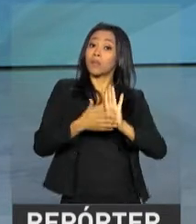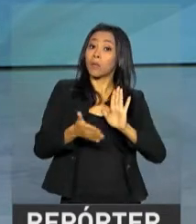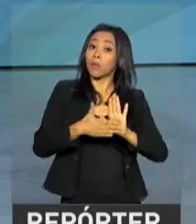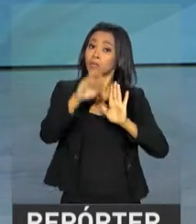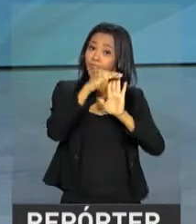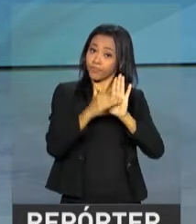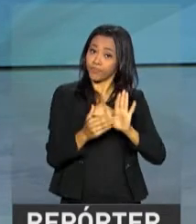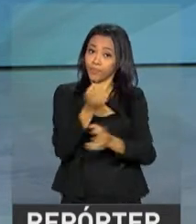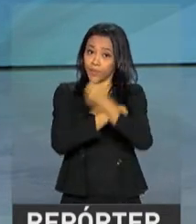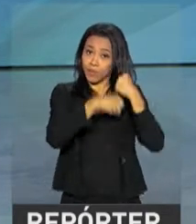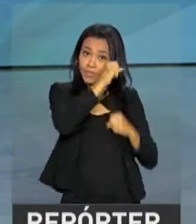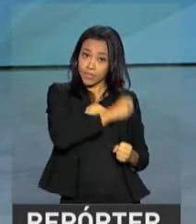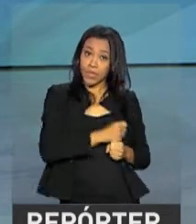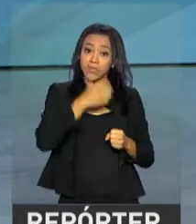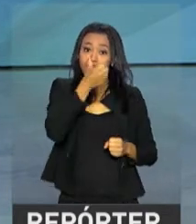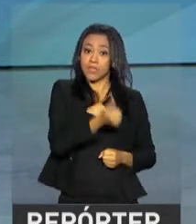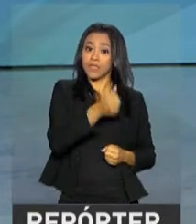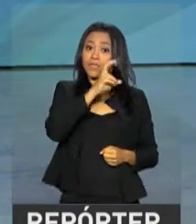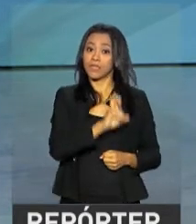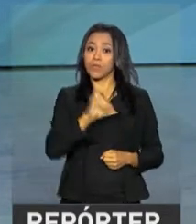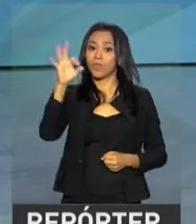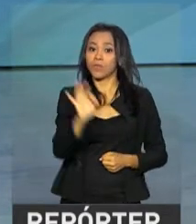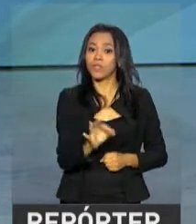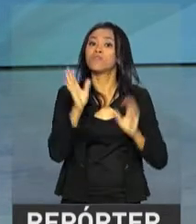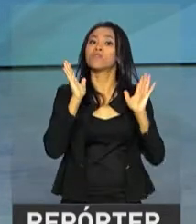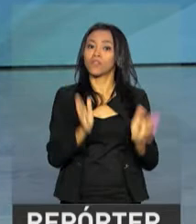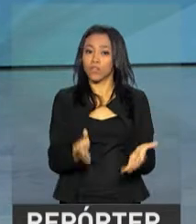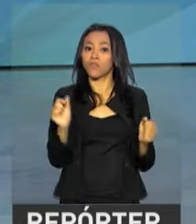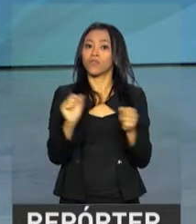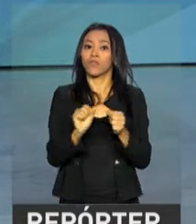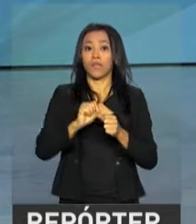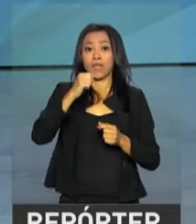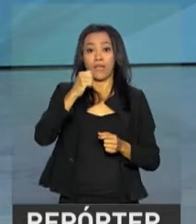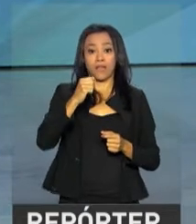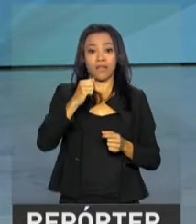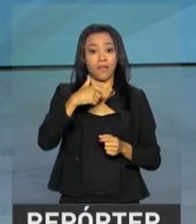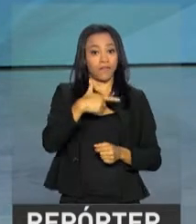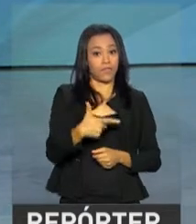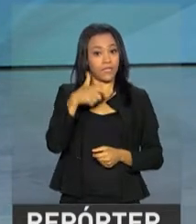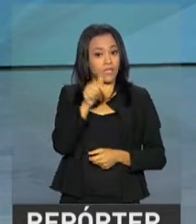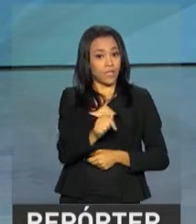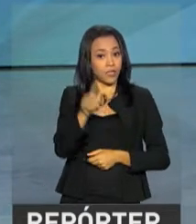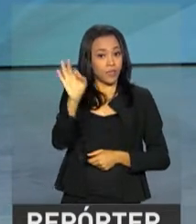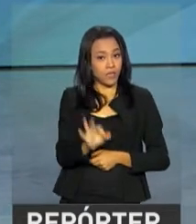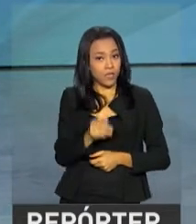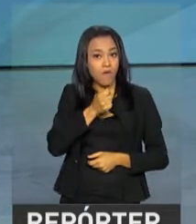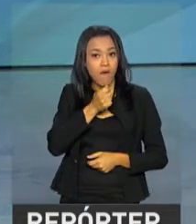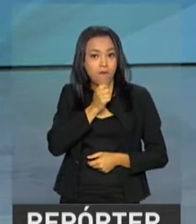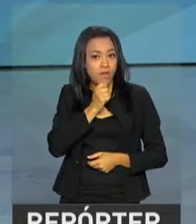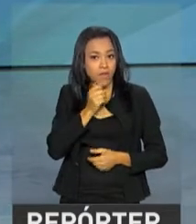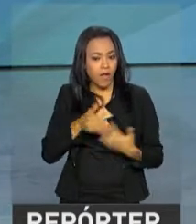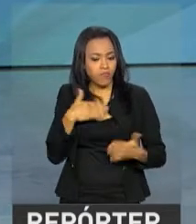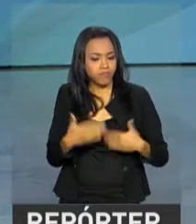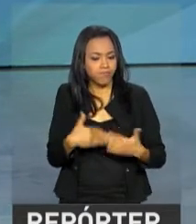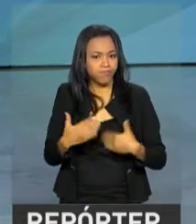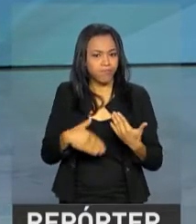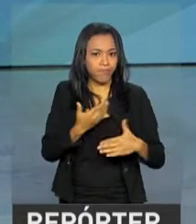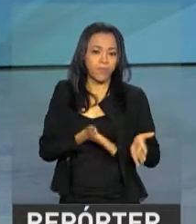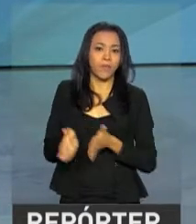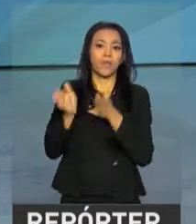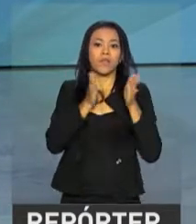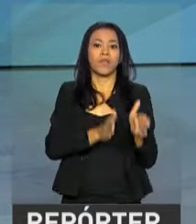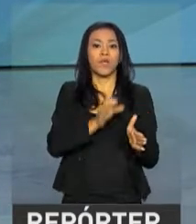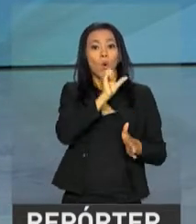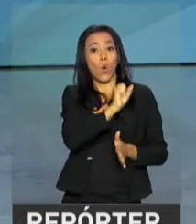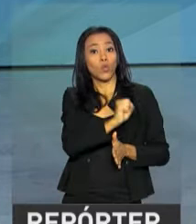ano passado, 65% foram executadas, 27% estão em andamento e outras 8%